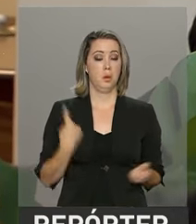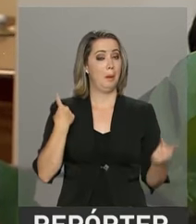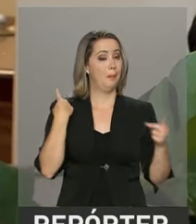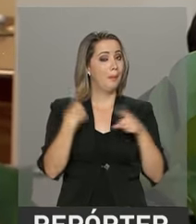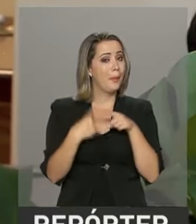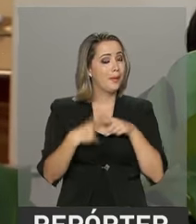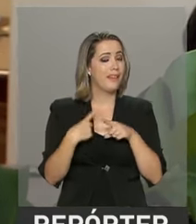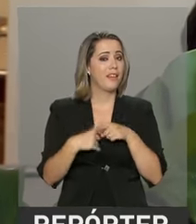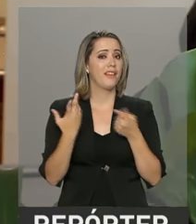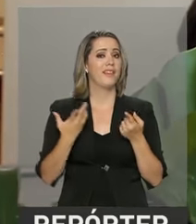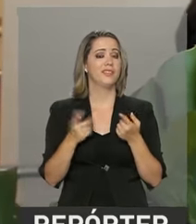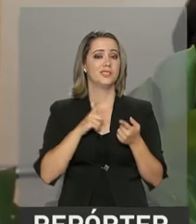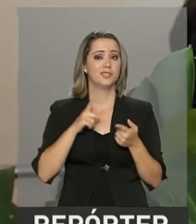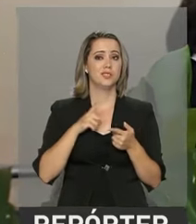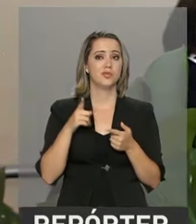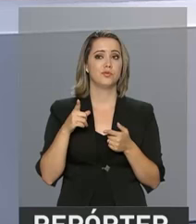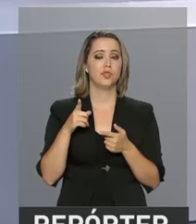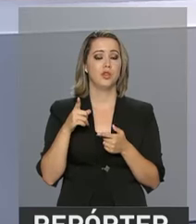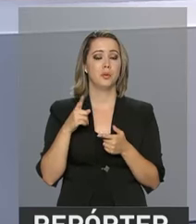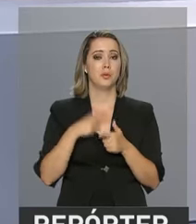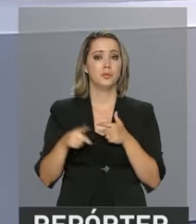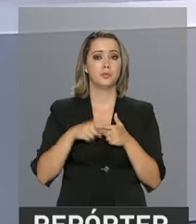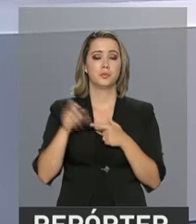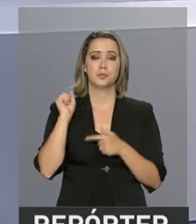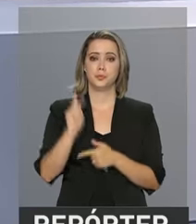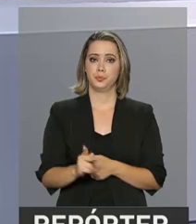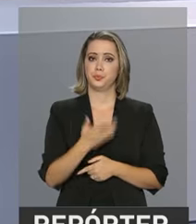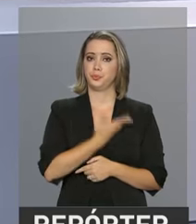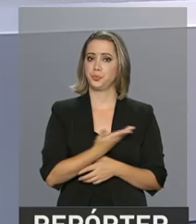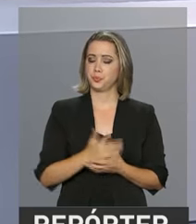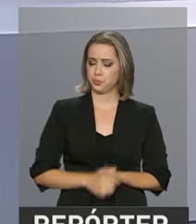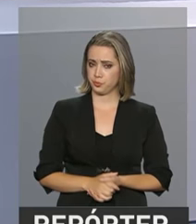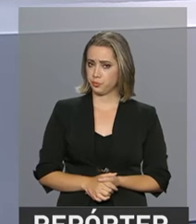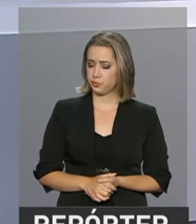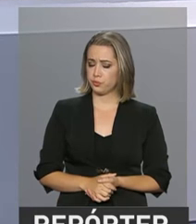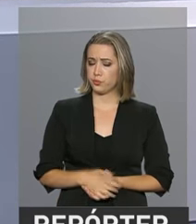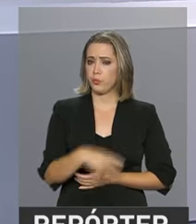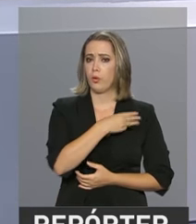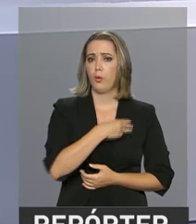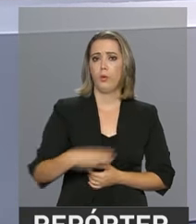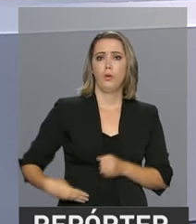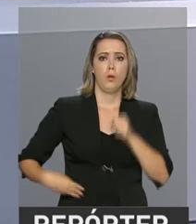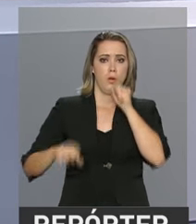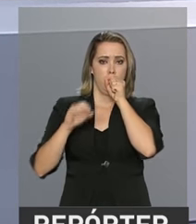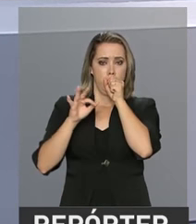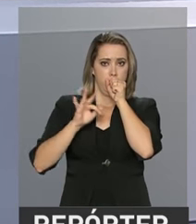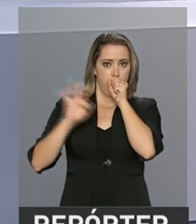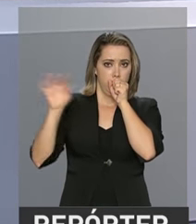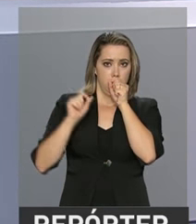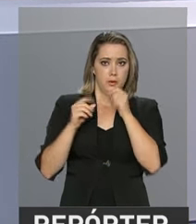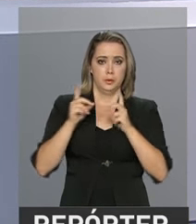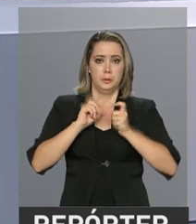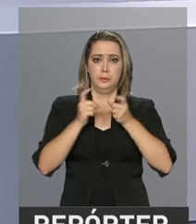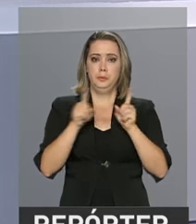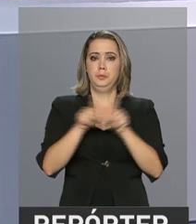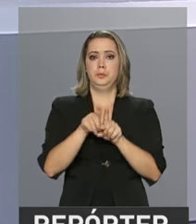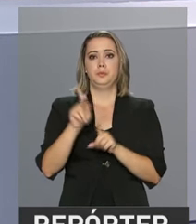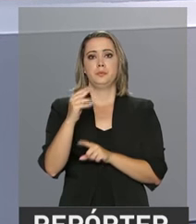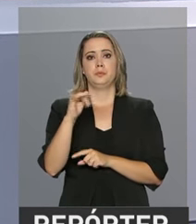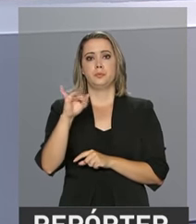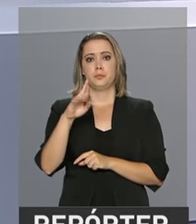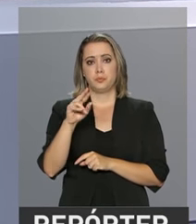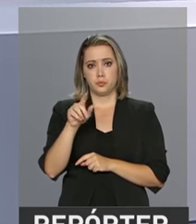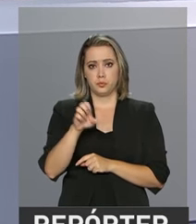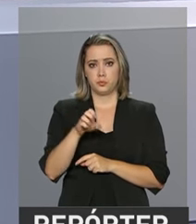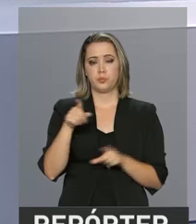do problema previdenciário o ministro da fazenda e henrique meirelles também participou do almoço ele